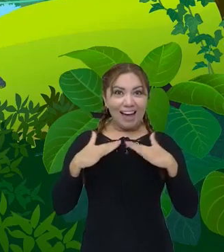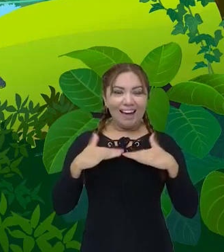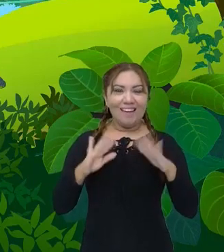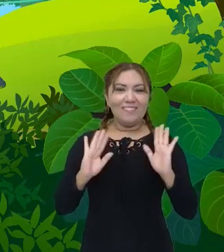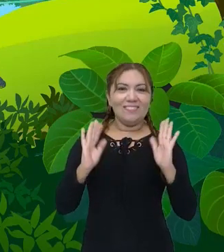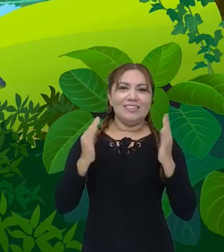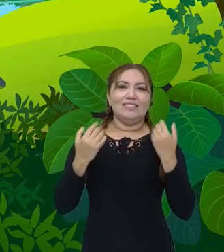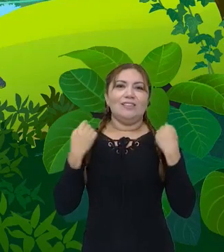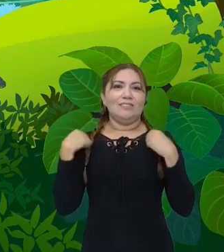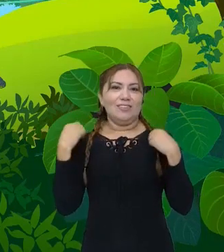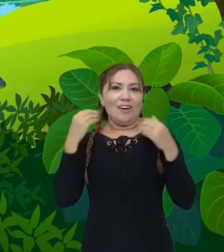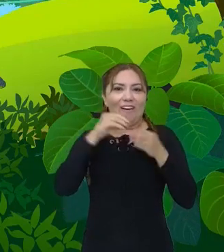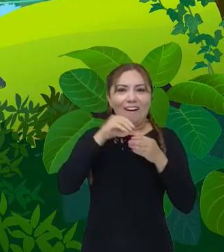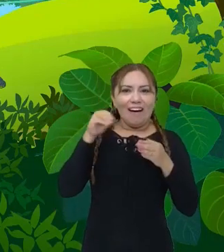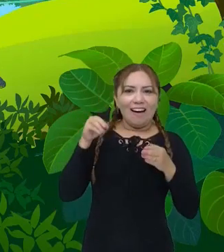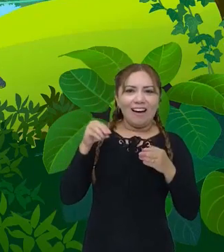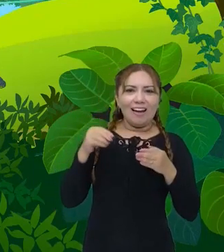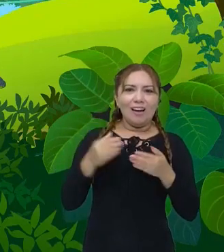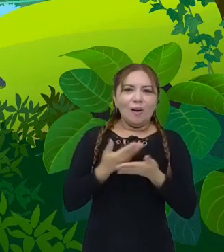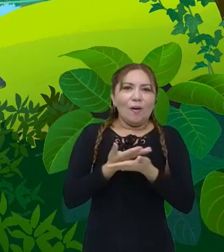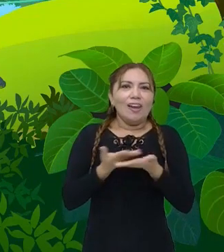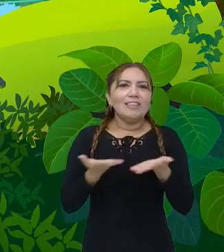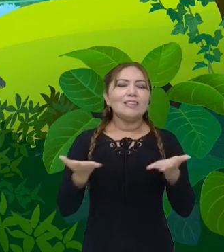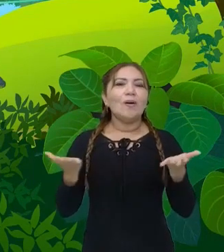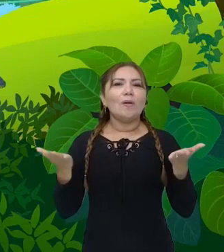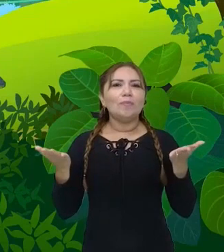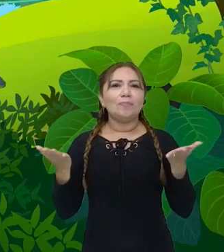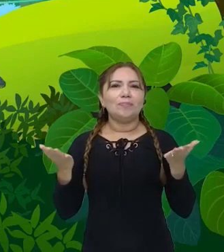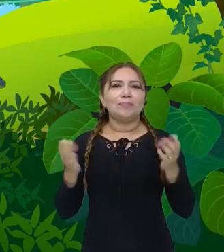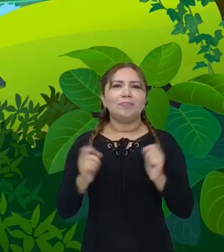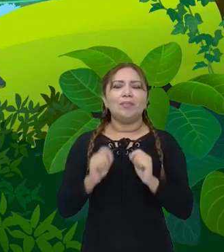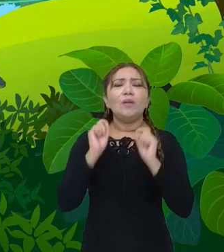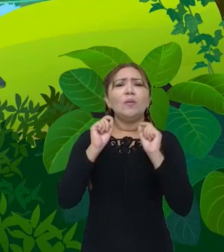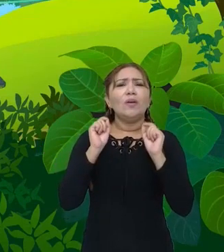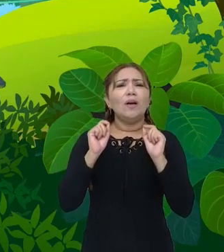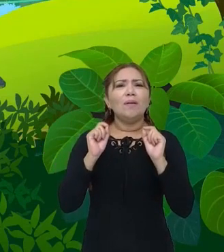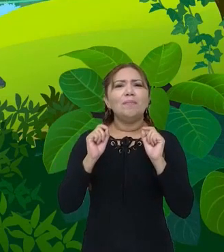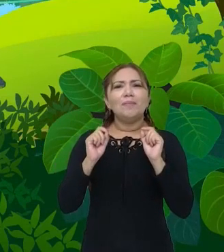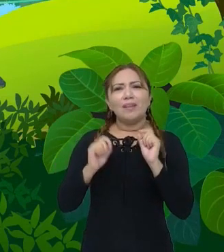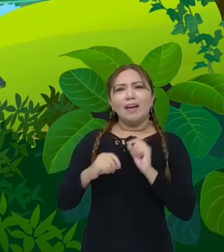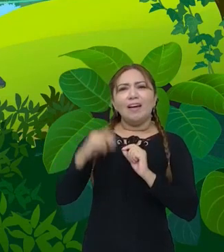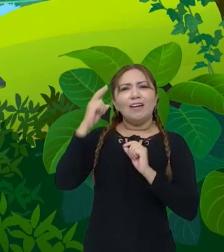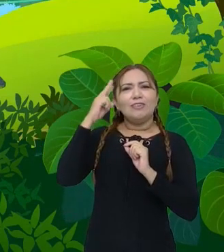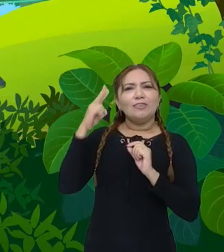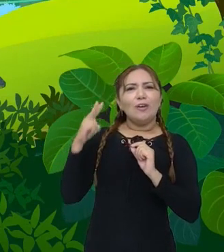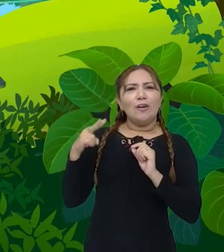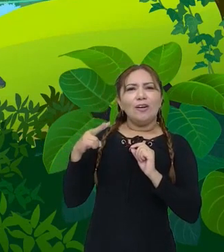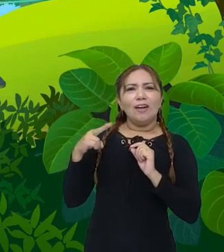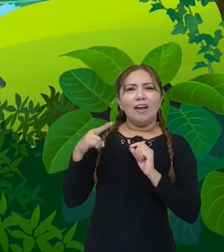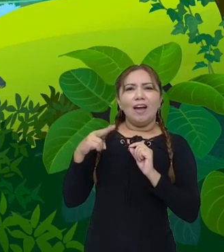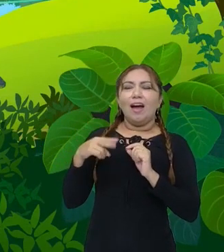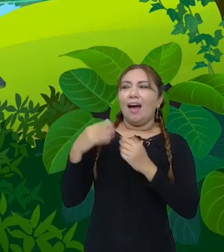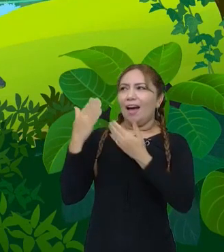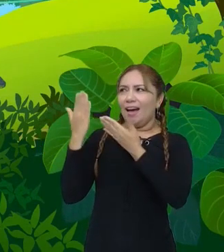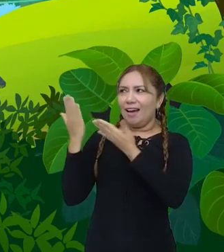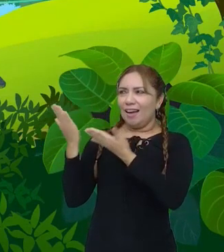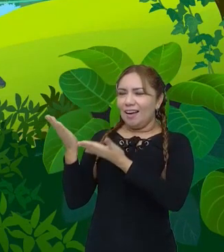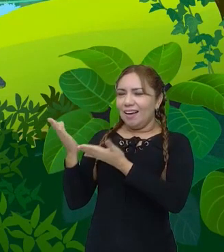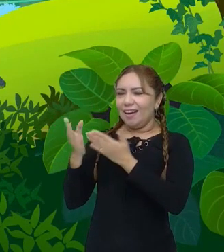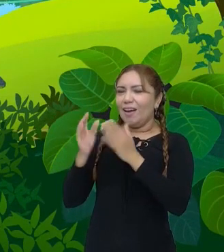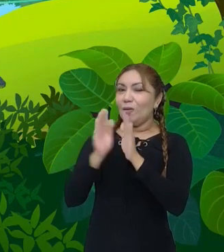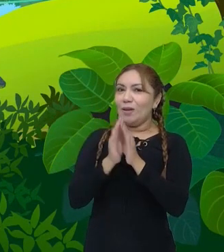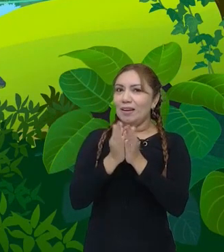embarcar agora. Olha só, crianças, qual é a nossa primeira aventura? É o pescador, o